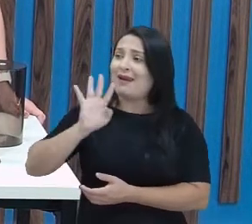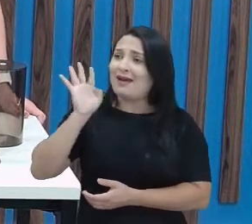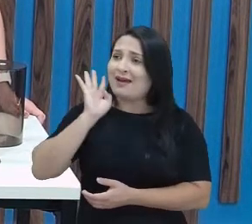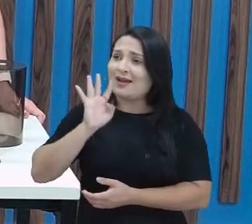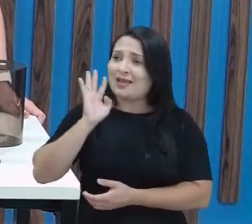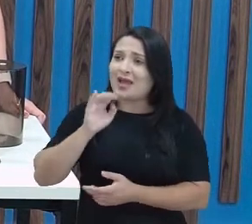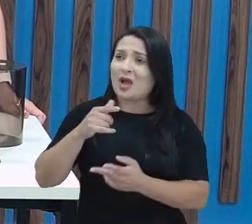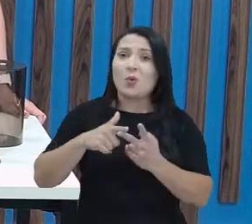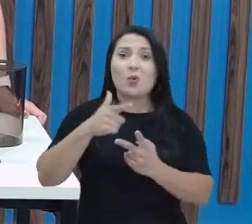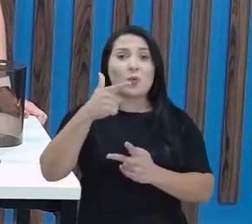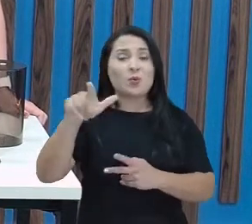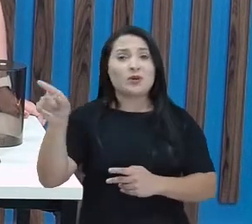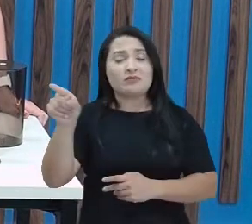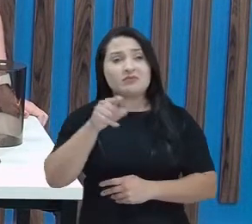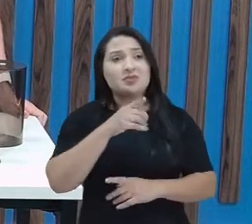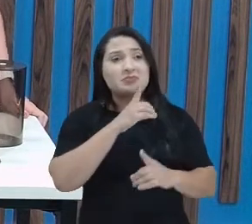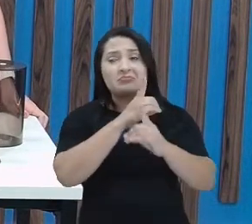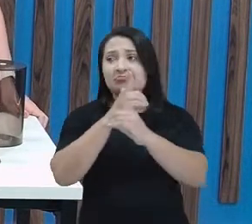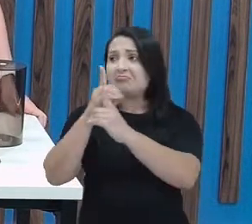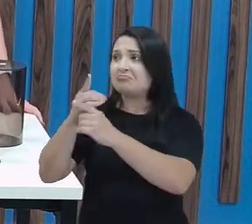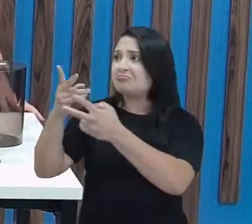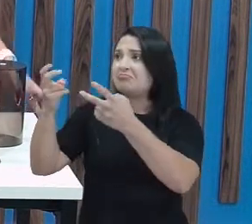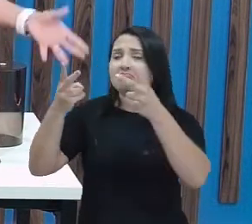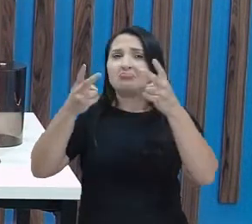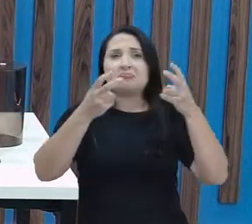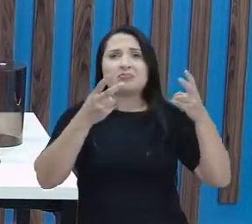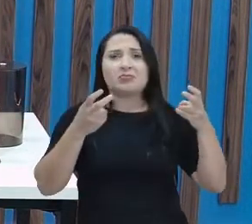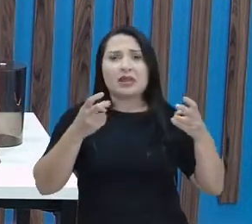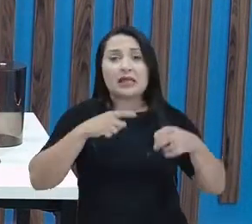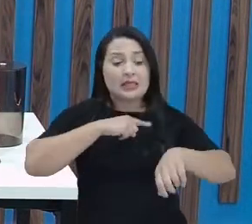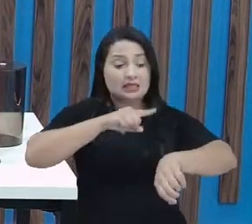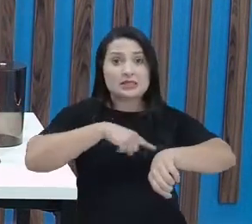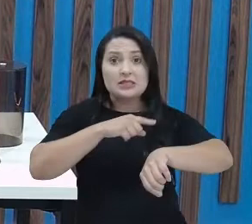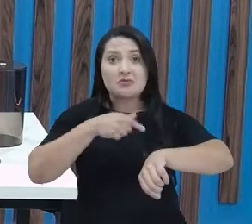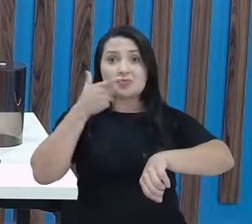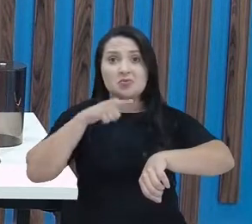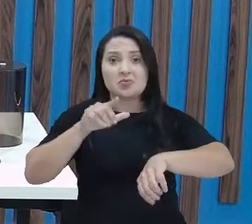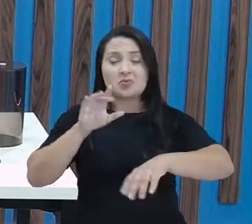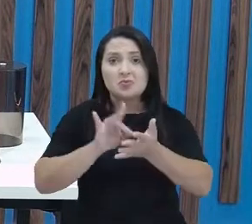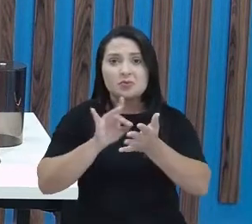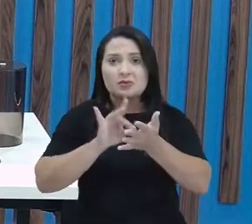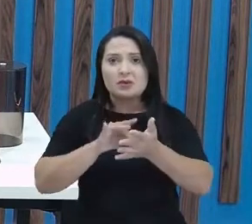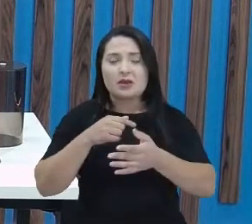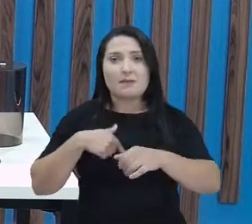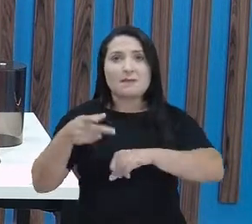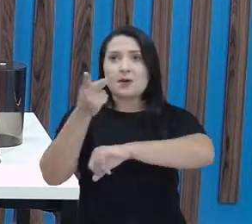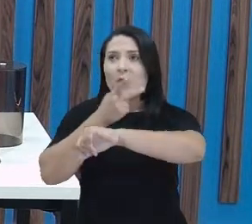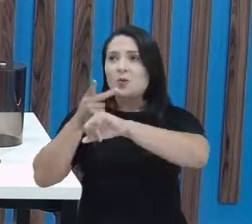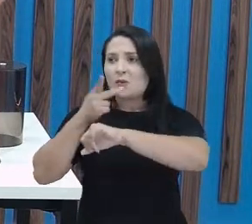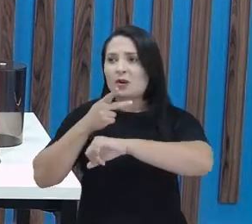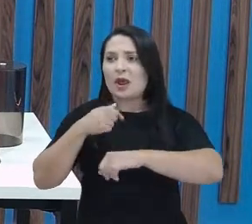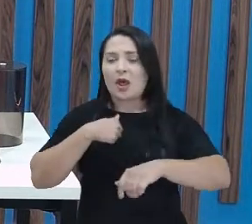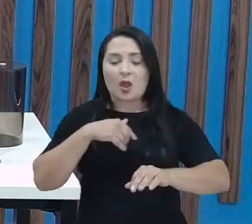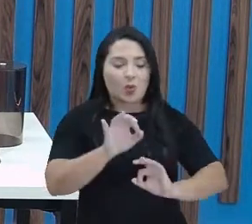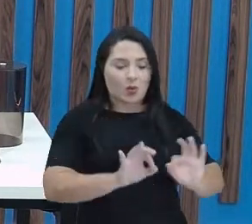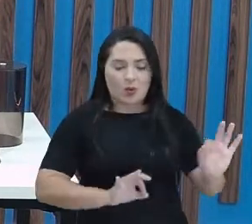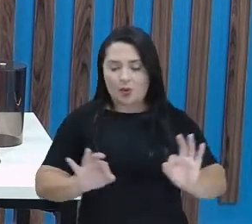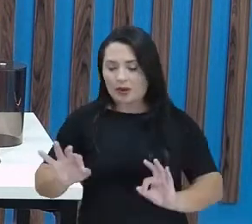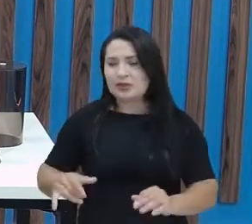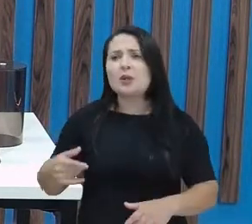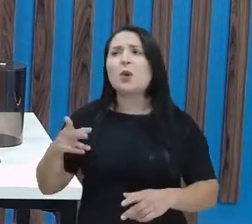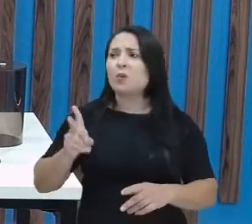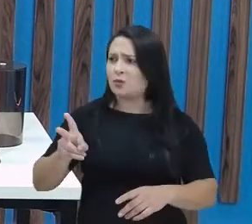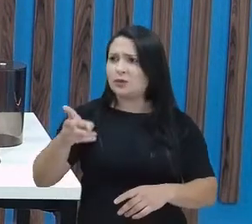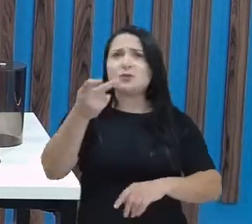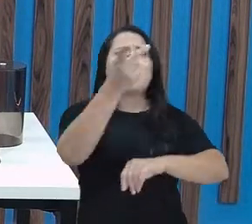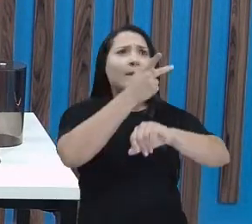Mais alguma coisa você conseguiu encontrar? Deu tempo procurar? Enquanto eu estou aqui, ó, aguardando, continua procurando aí, veja o que é